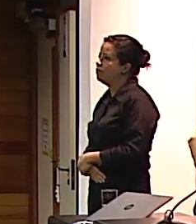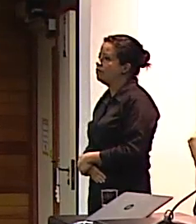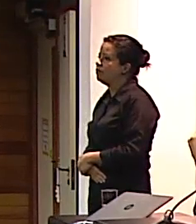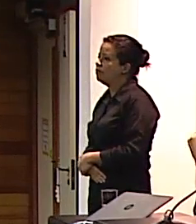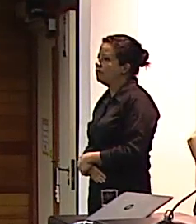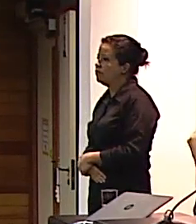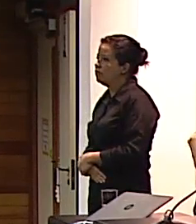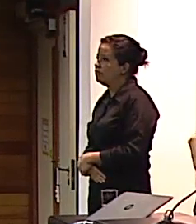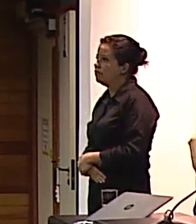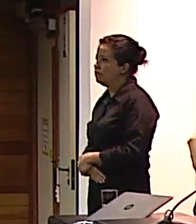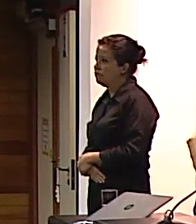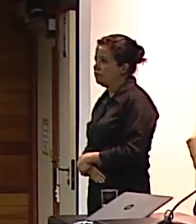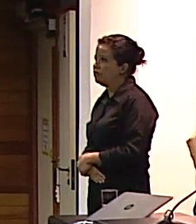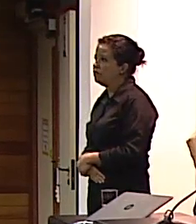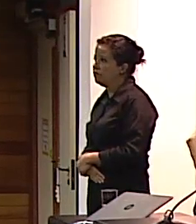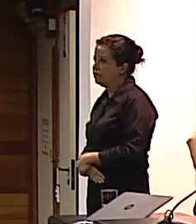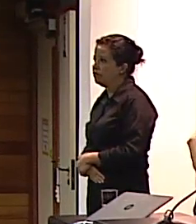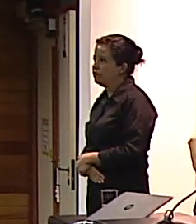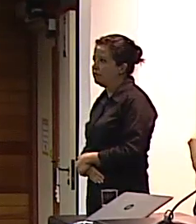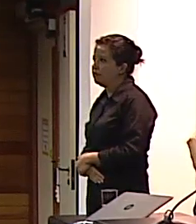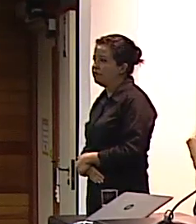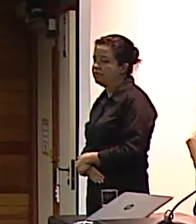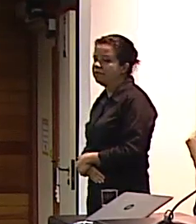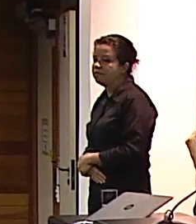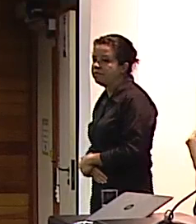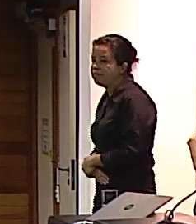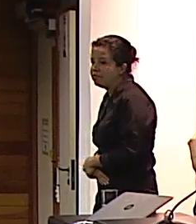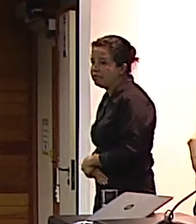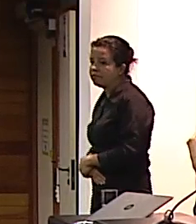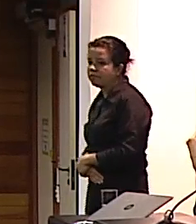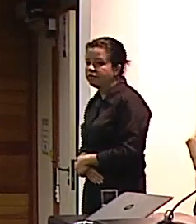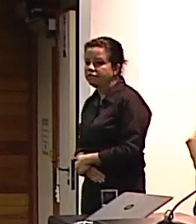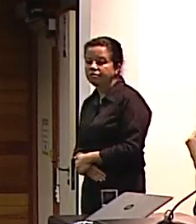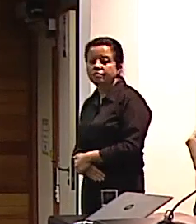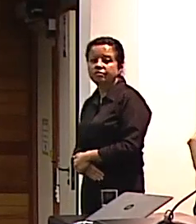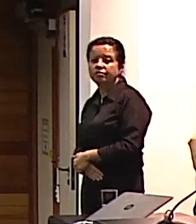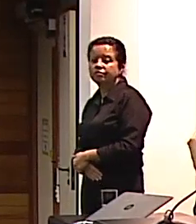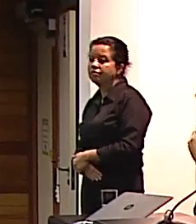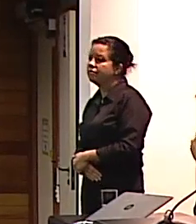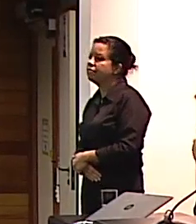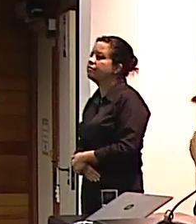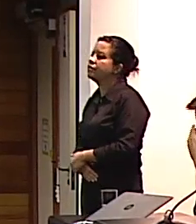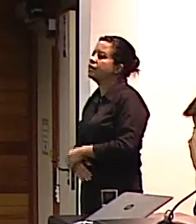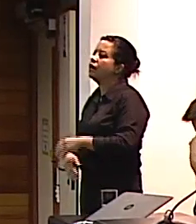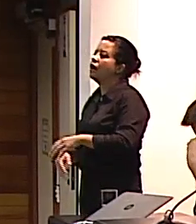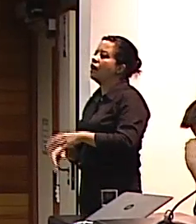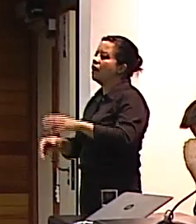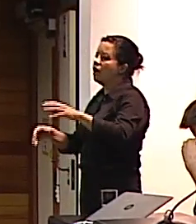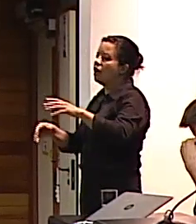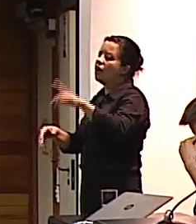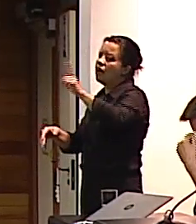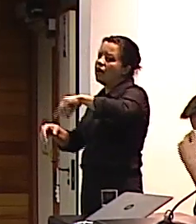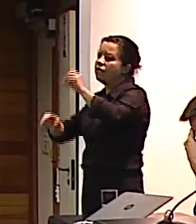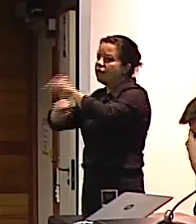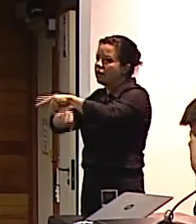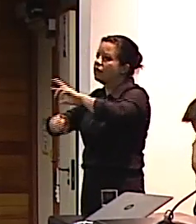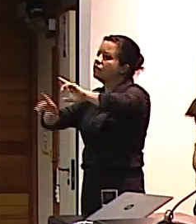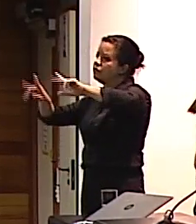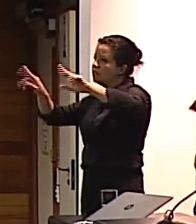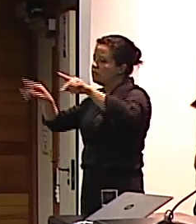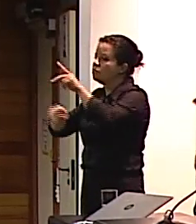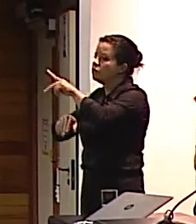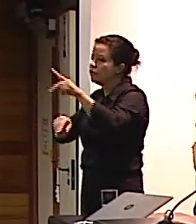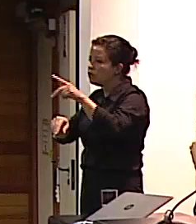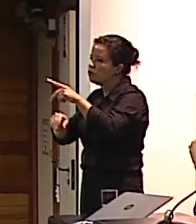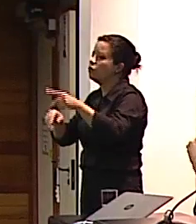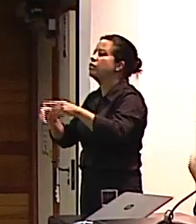Priorizando professores surdos. Ok. Prioridade. Que são cargos diferentes para professores e intérpretes. Uhum.